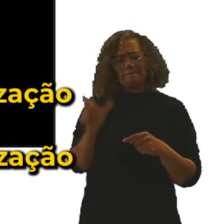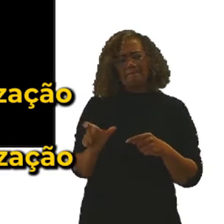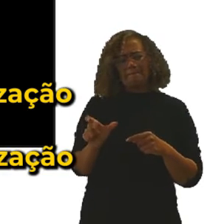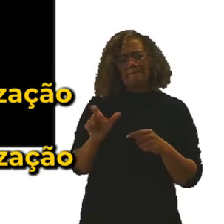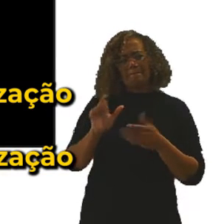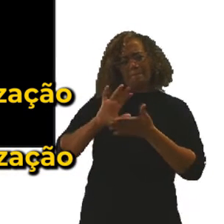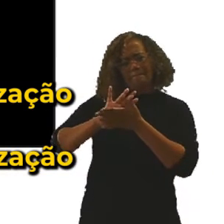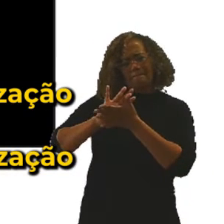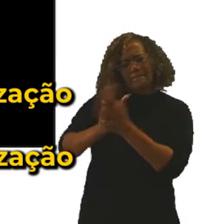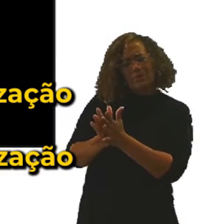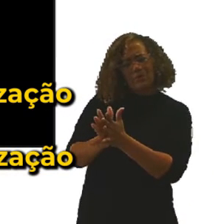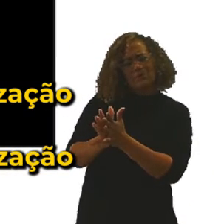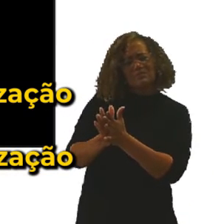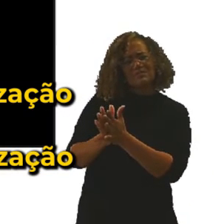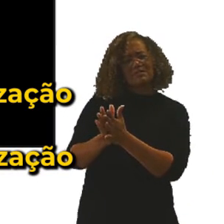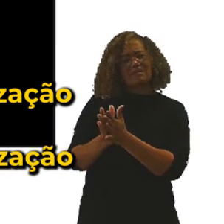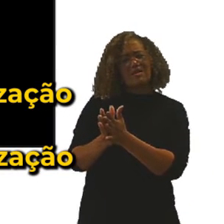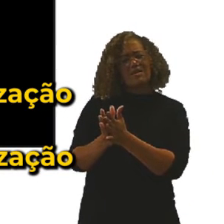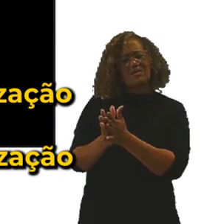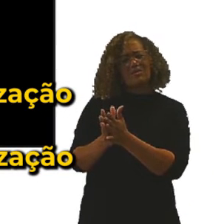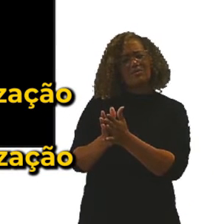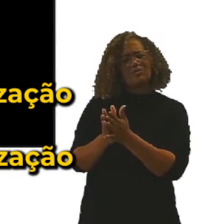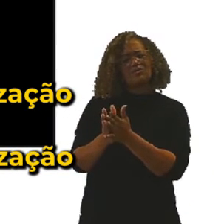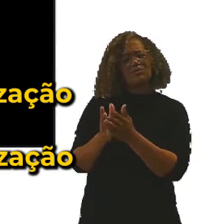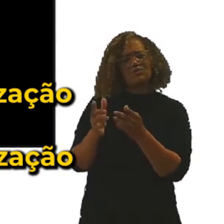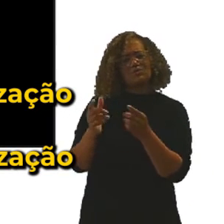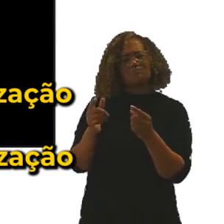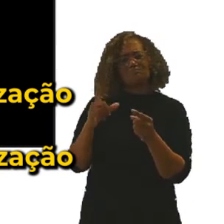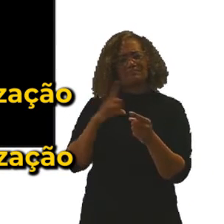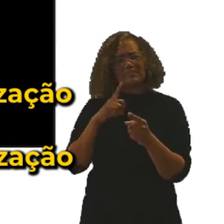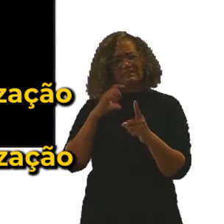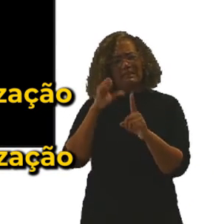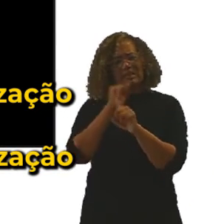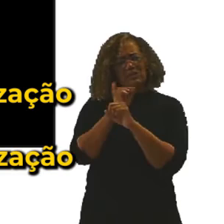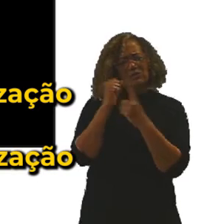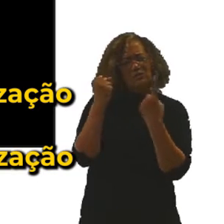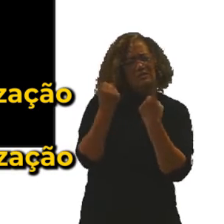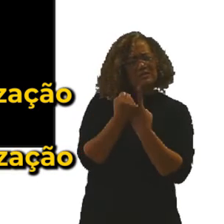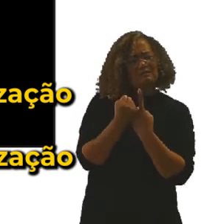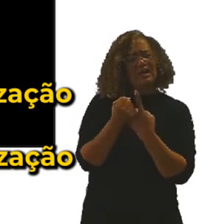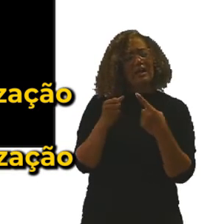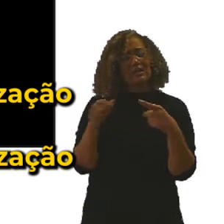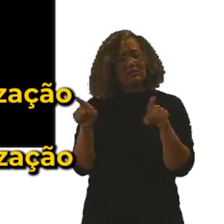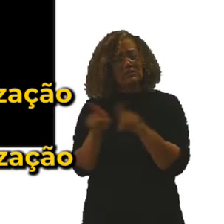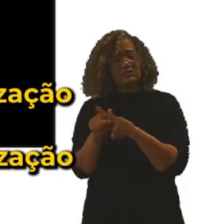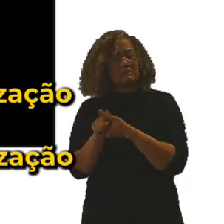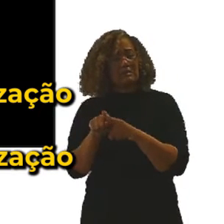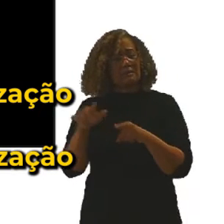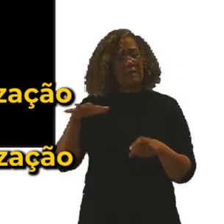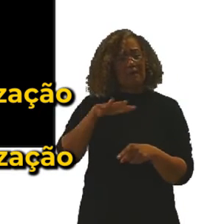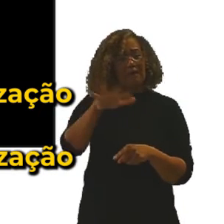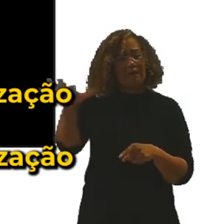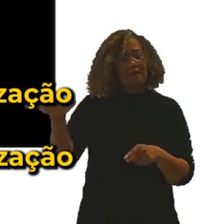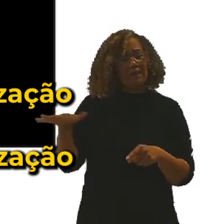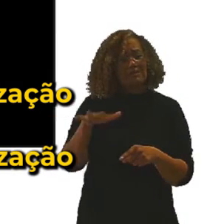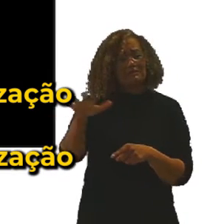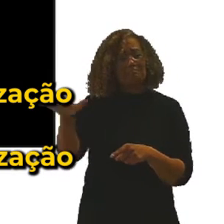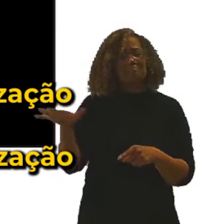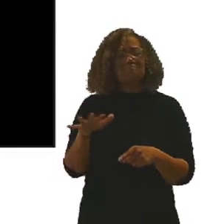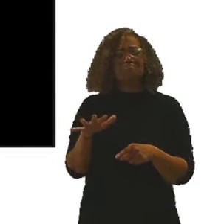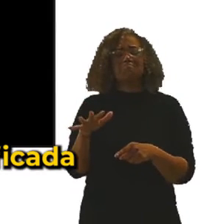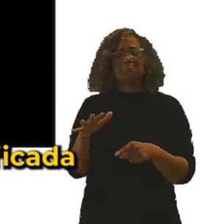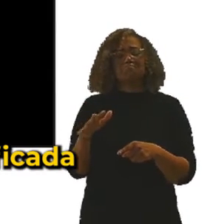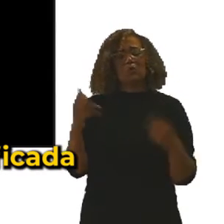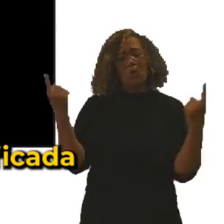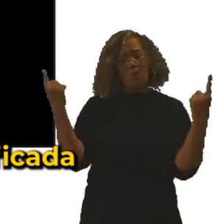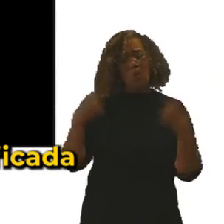preconceituosa que caracteriza essa sociedade de organização patriarcal, que é a sociedade do mundo. Essa organização